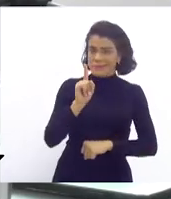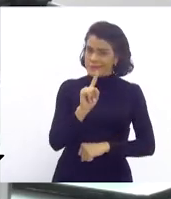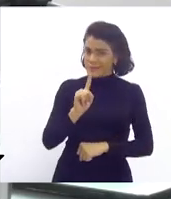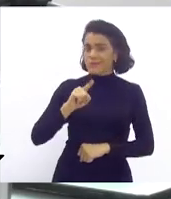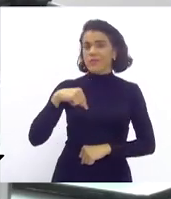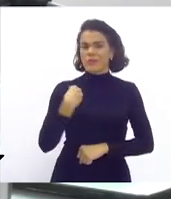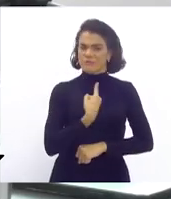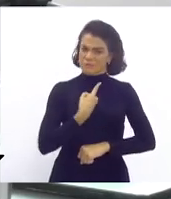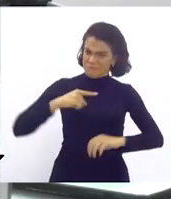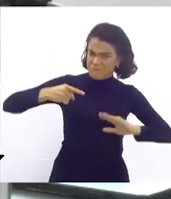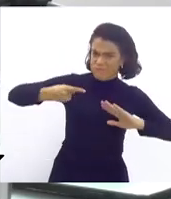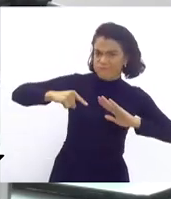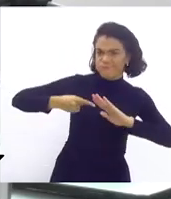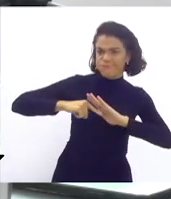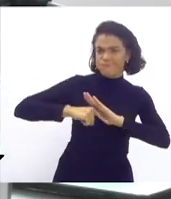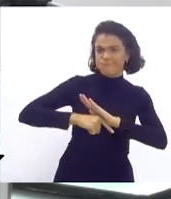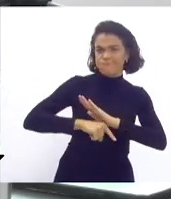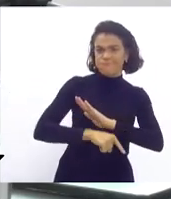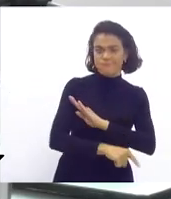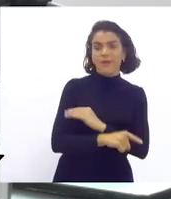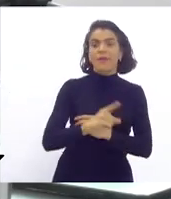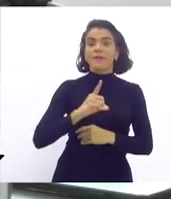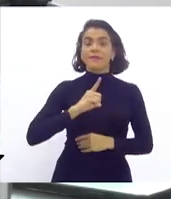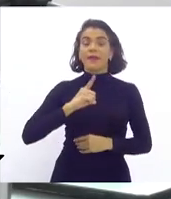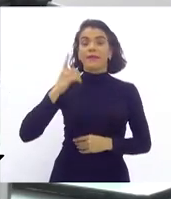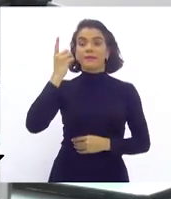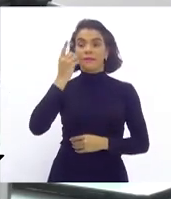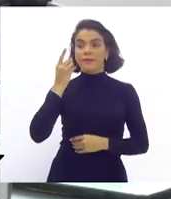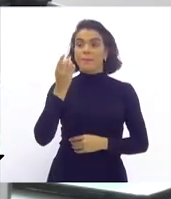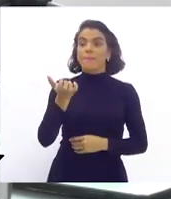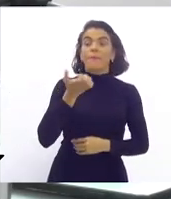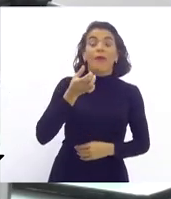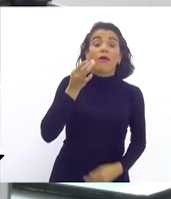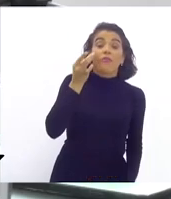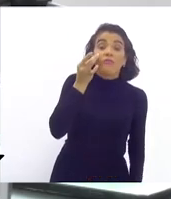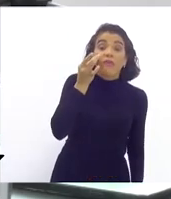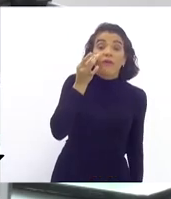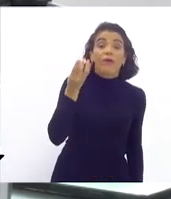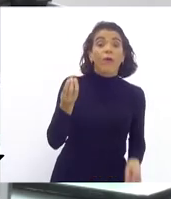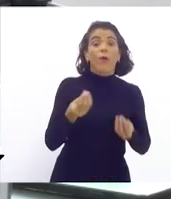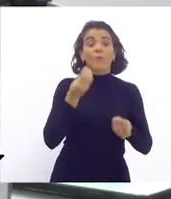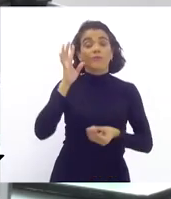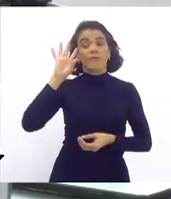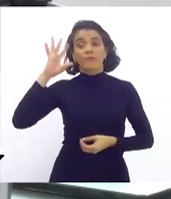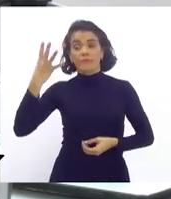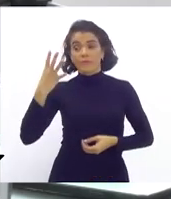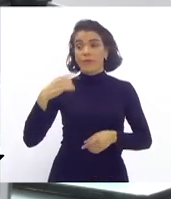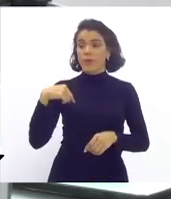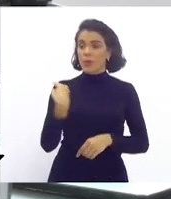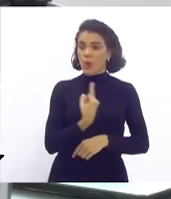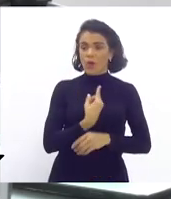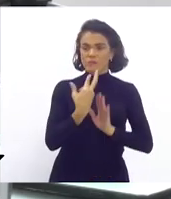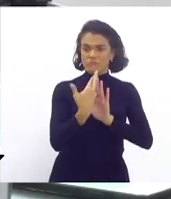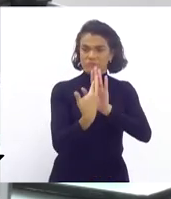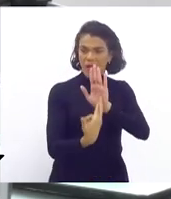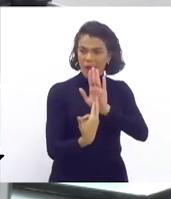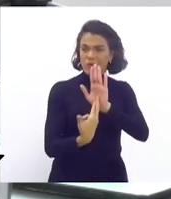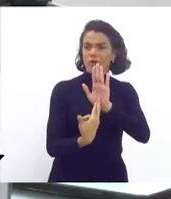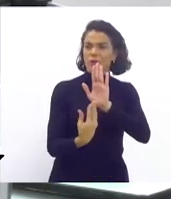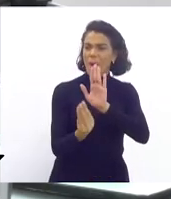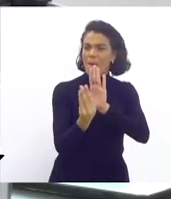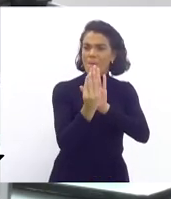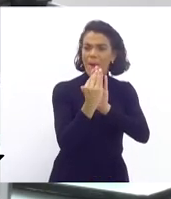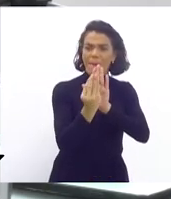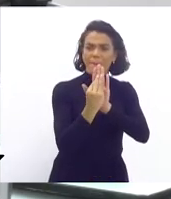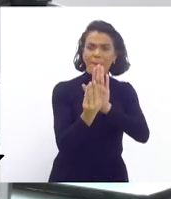temos aqui Deputado que quer de fato ver o resultado acontecer e nós vamos na nossa relatoria mencionar